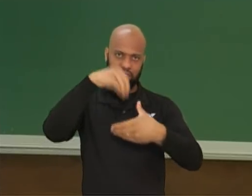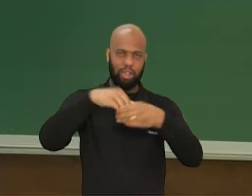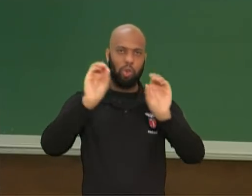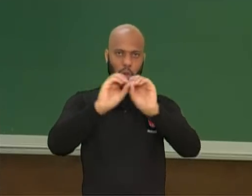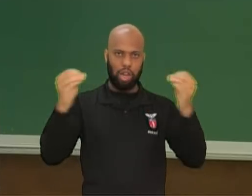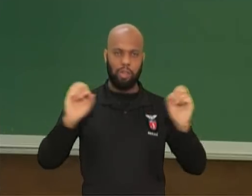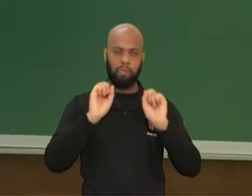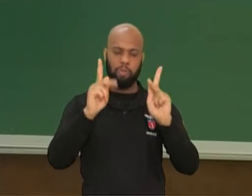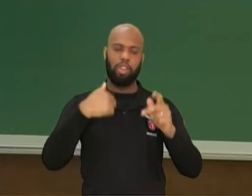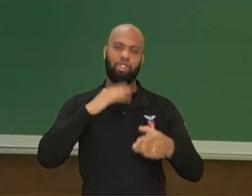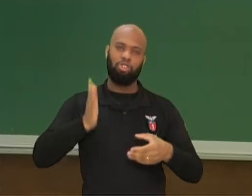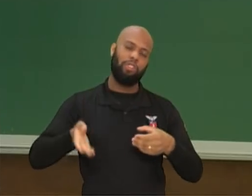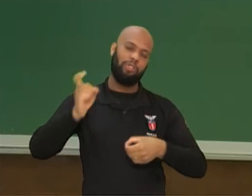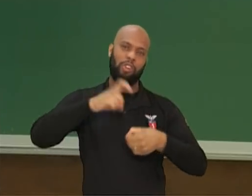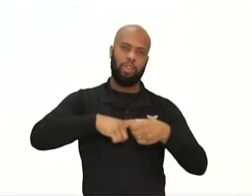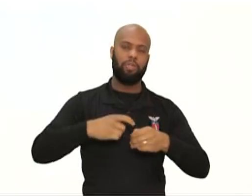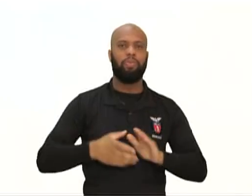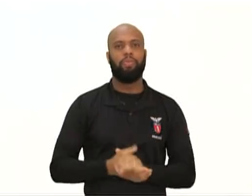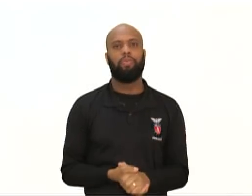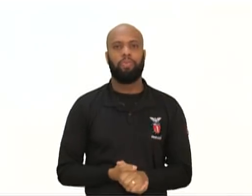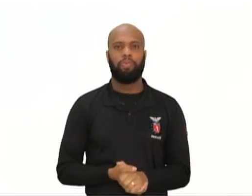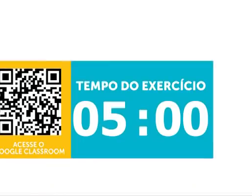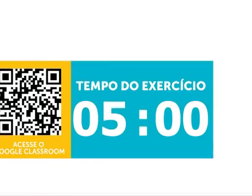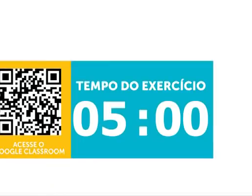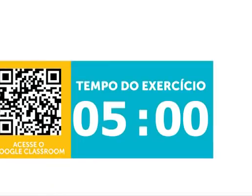oração. Tudo bem? Já voltamos.